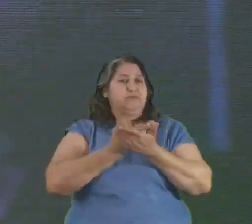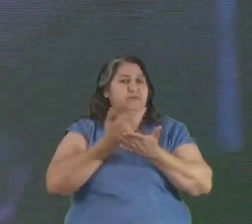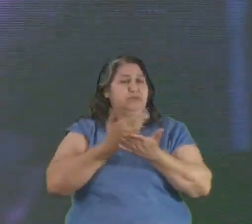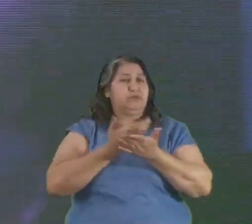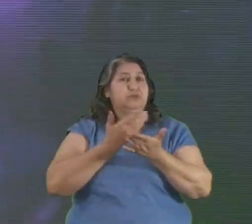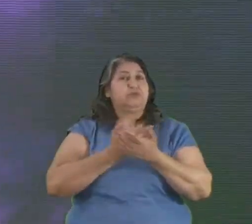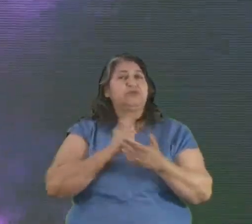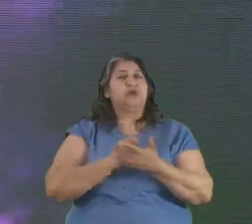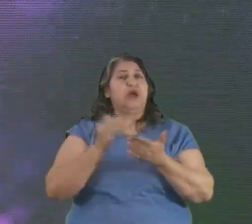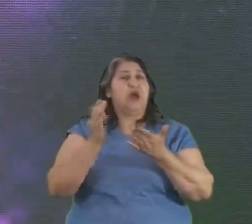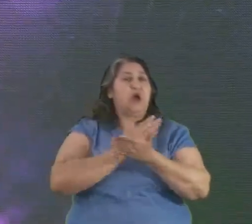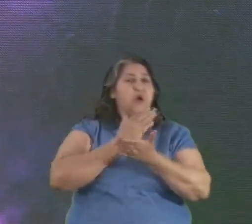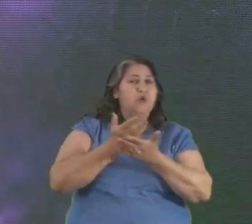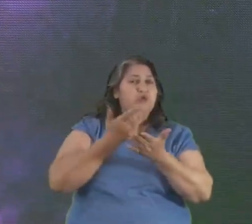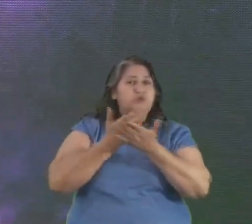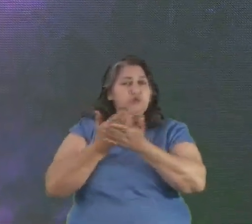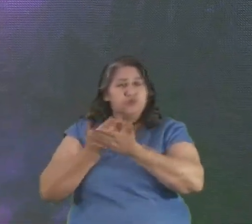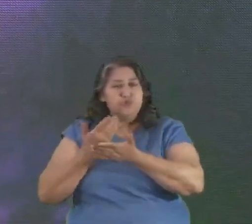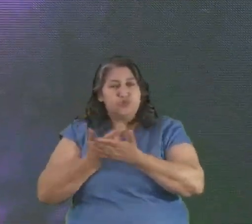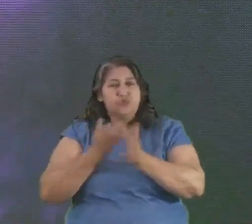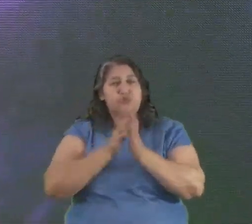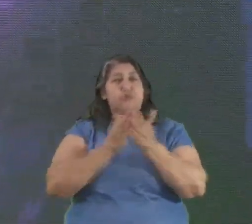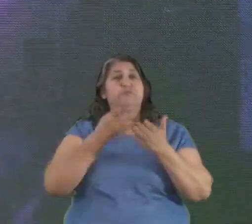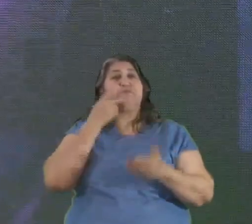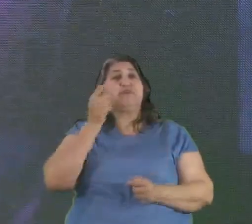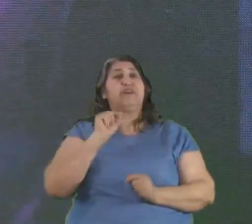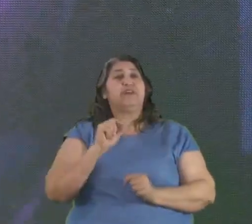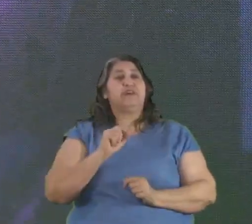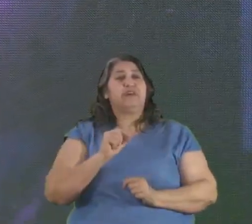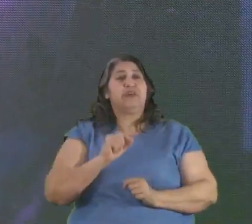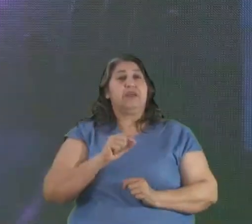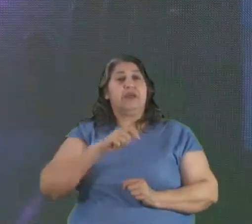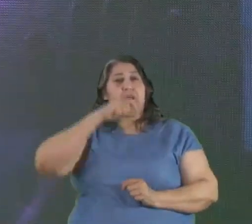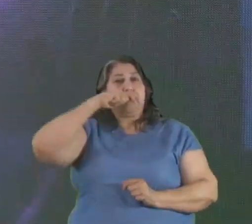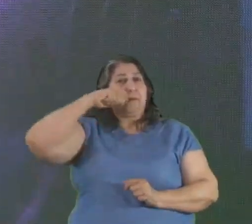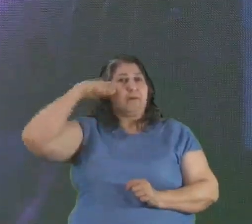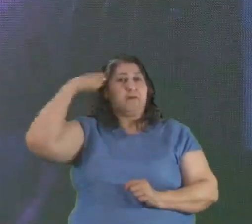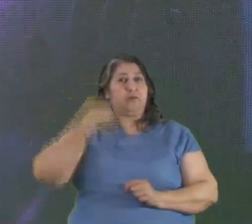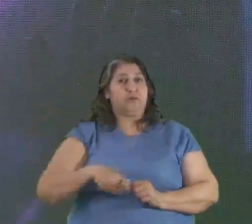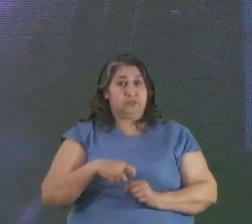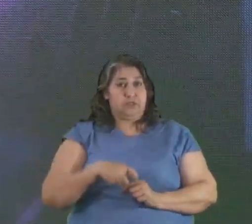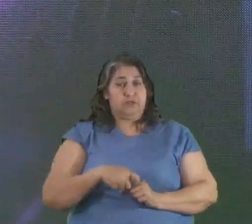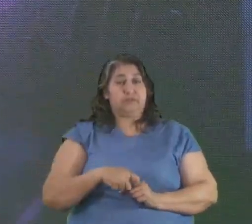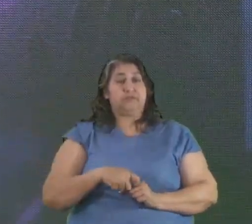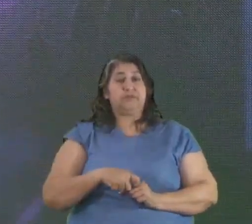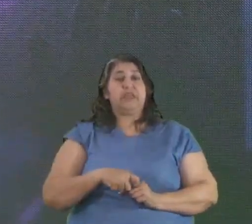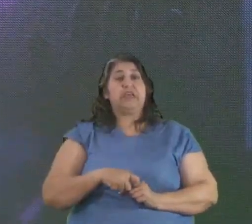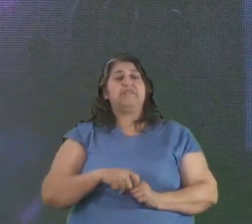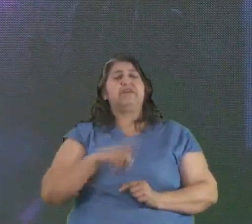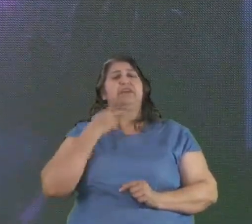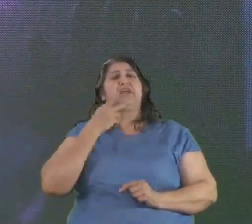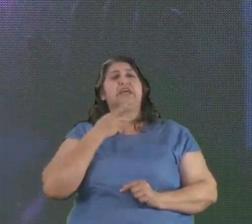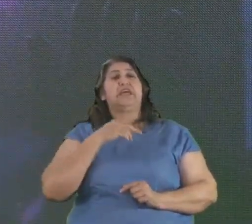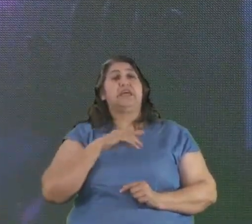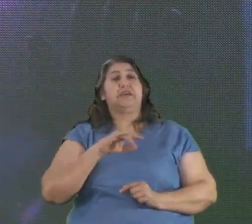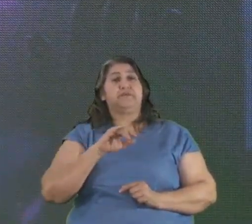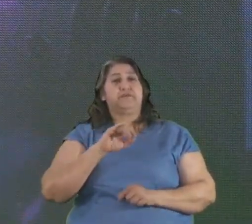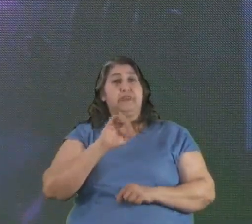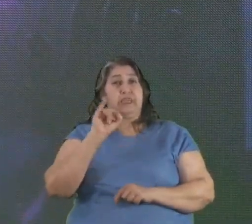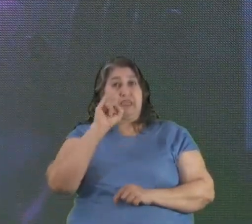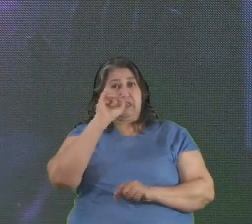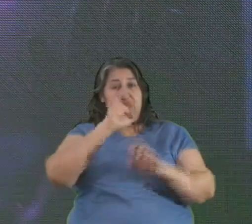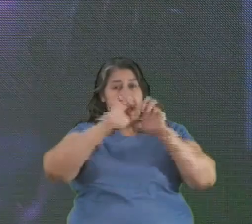exemplo, alguns estudiosos da Bíblia dizem que a Rússia, Ezequiel capítulo 38, que fala